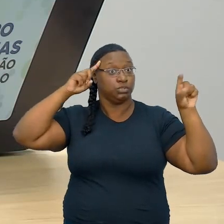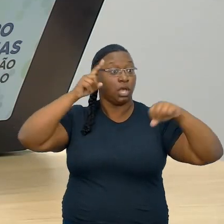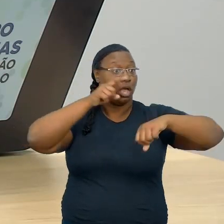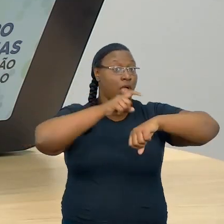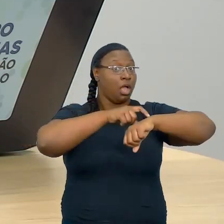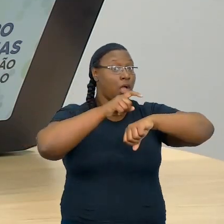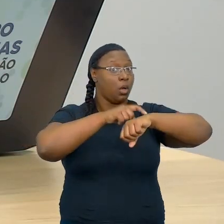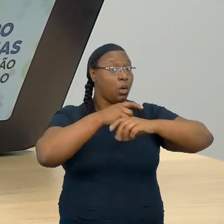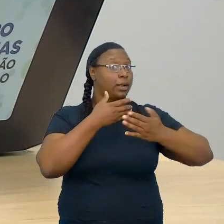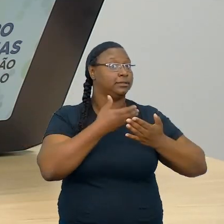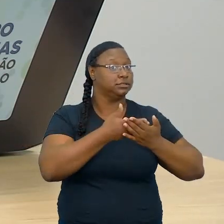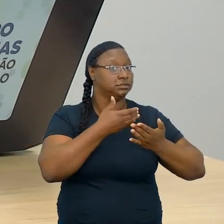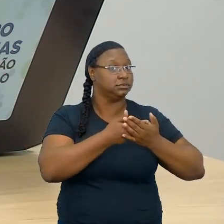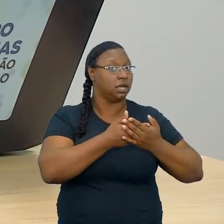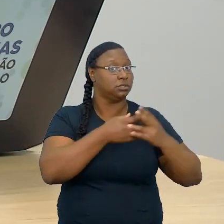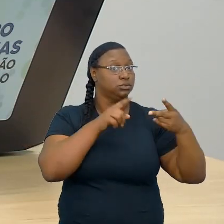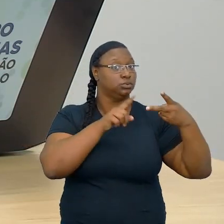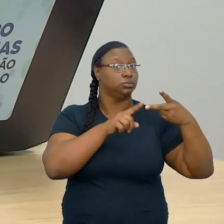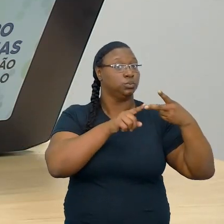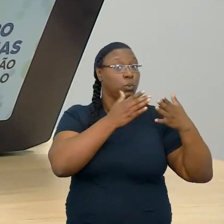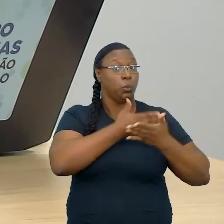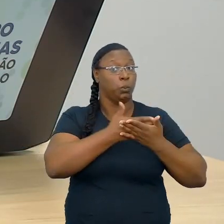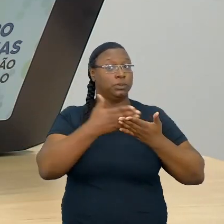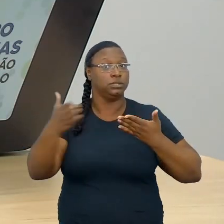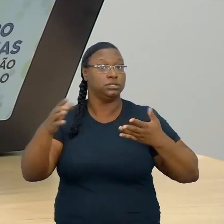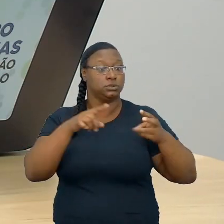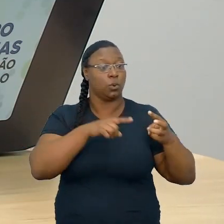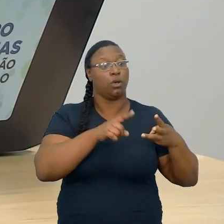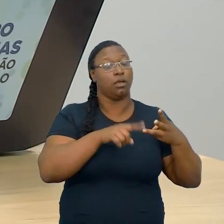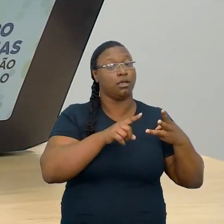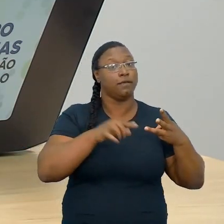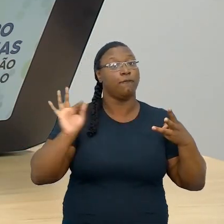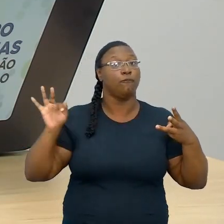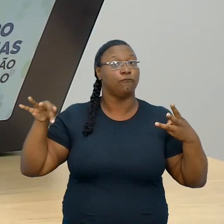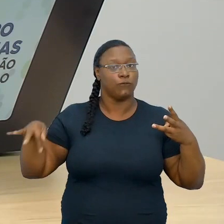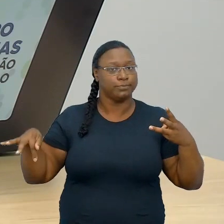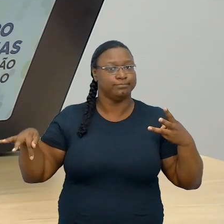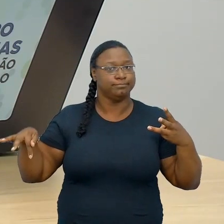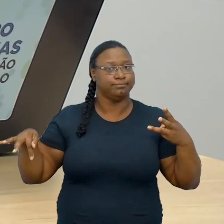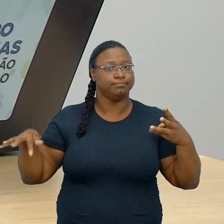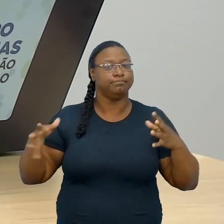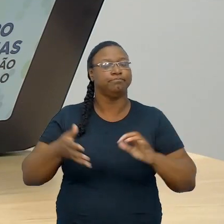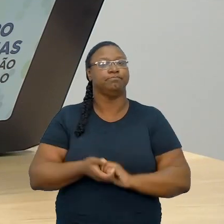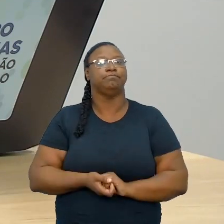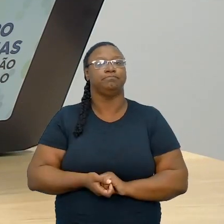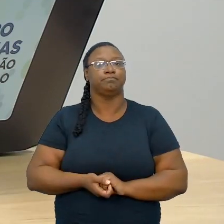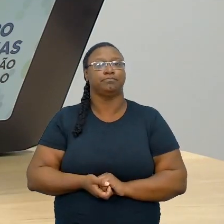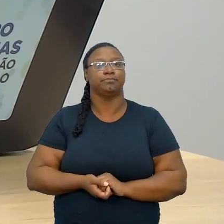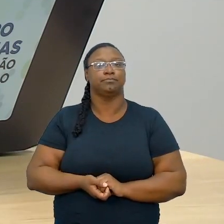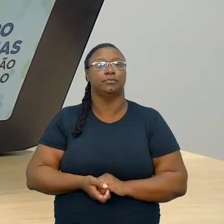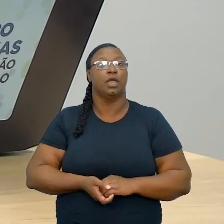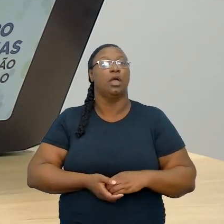atividade, o início e o fim dessa atividade, o local onde ocorreu e